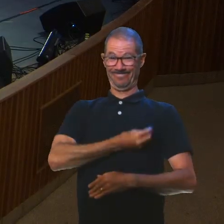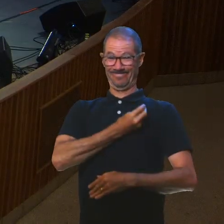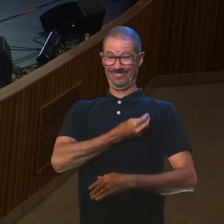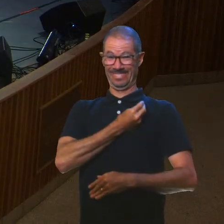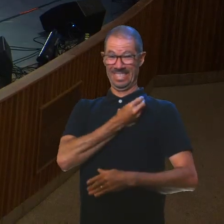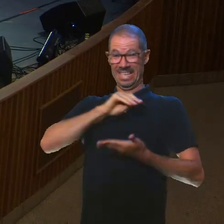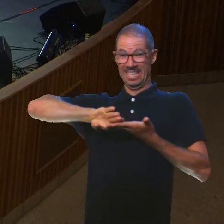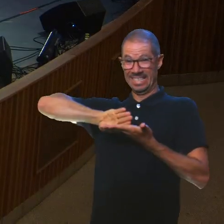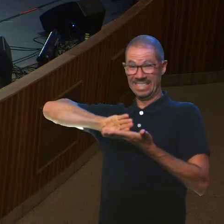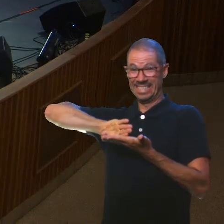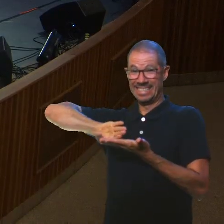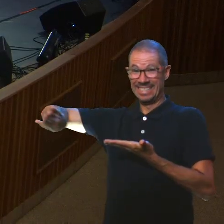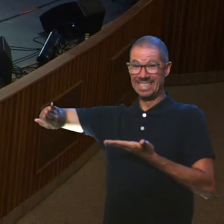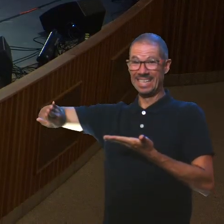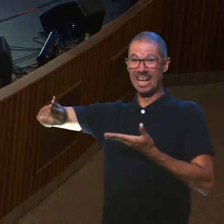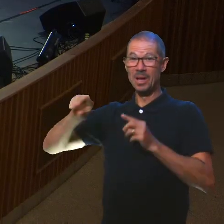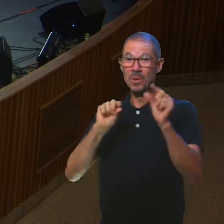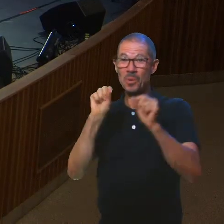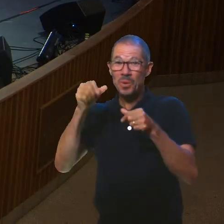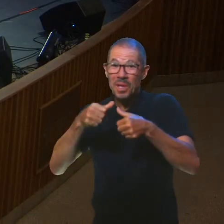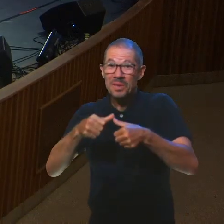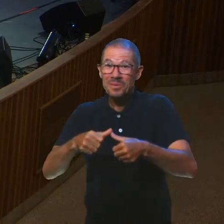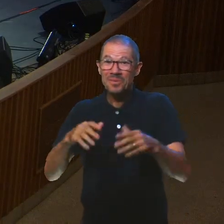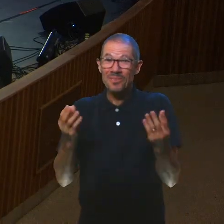fossem tiradas de você, o que sobra?